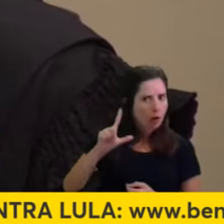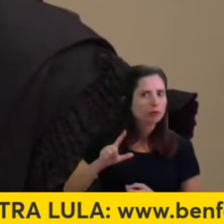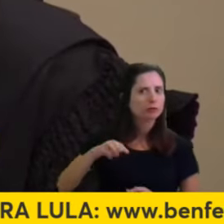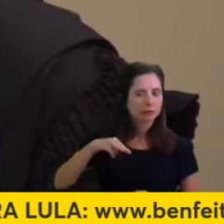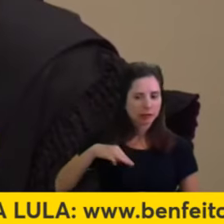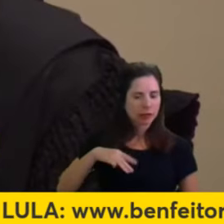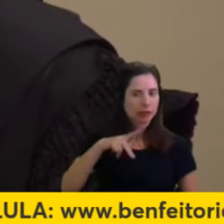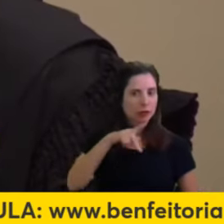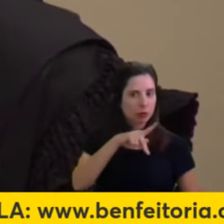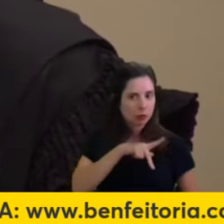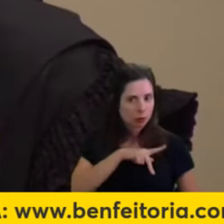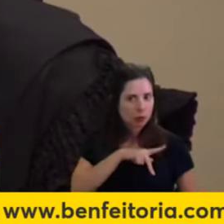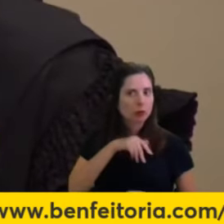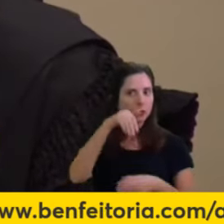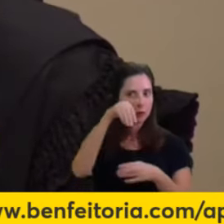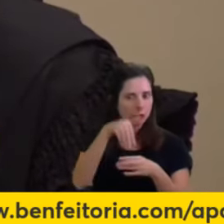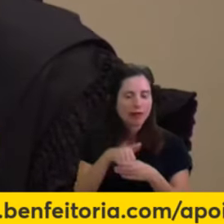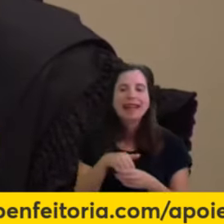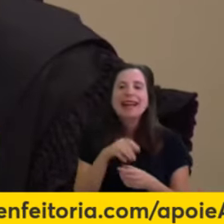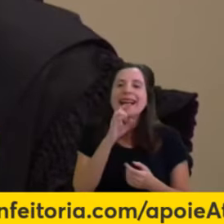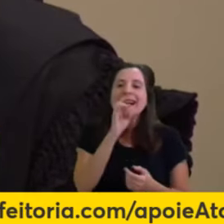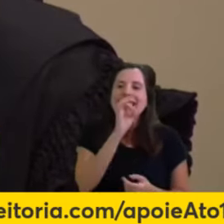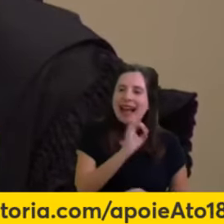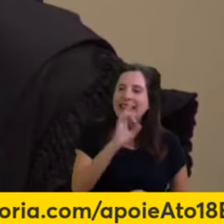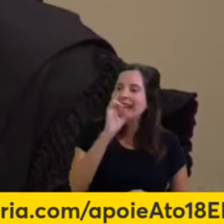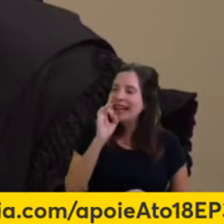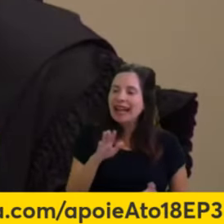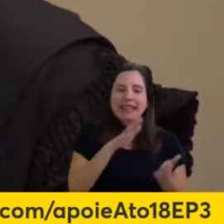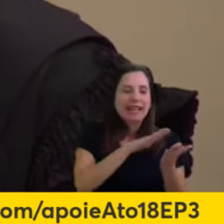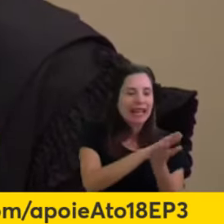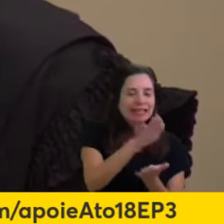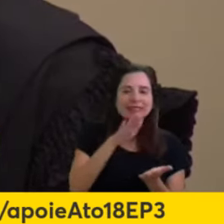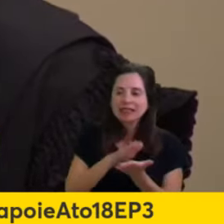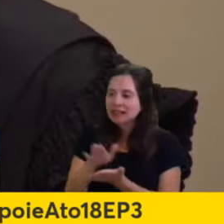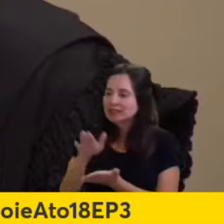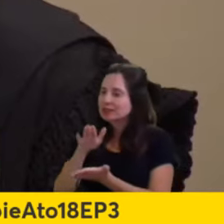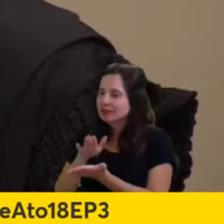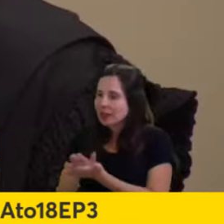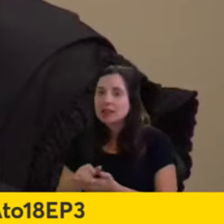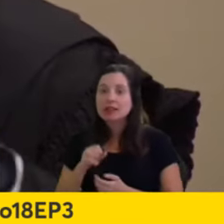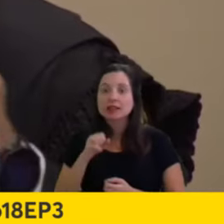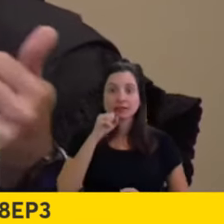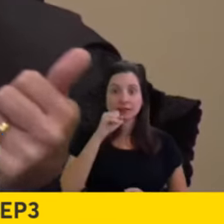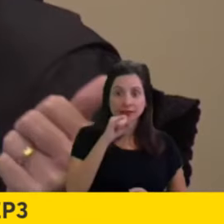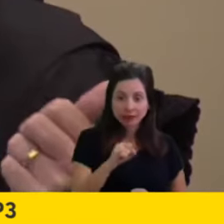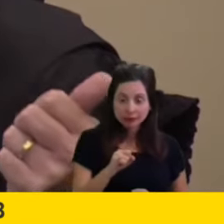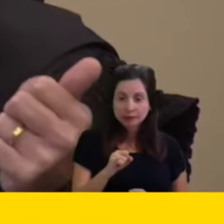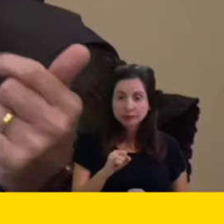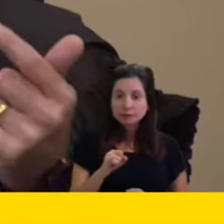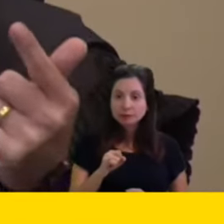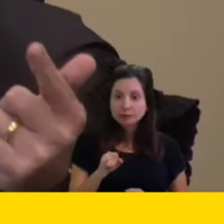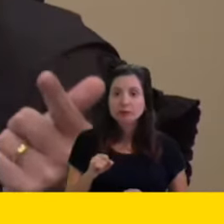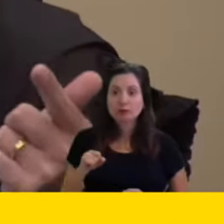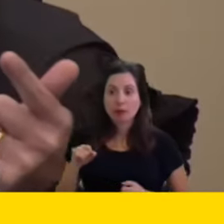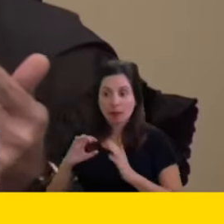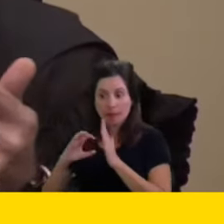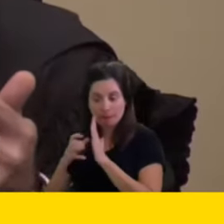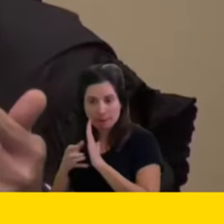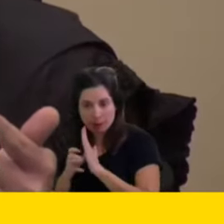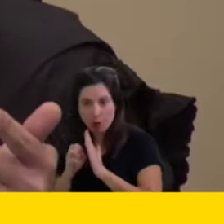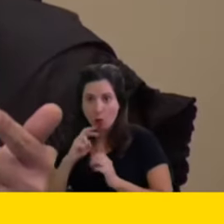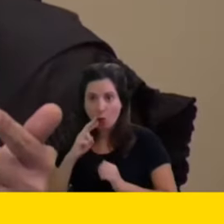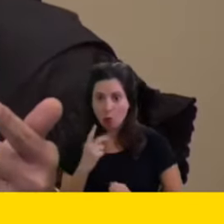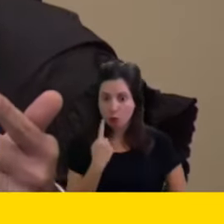análise de cada despesa contratação com a finalidade de identificar se o respectivo objeto possui natureza parte da área individual ou